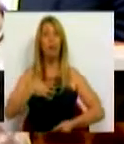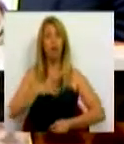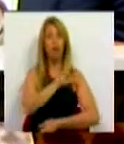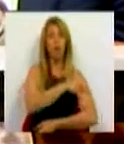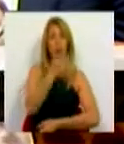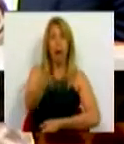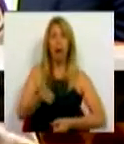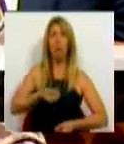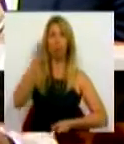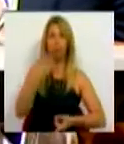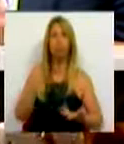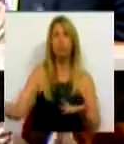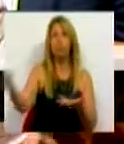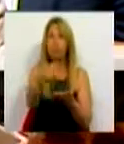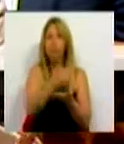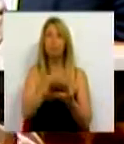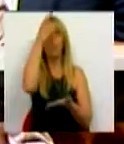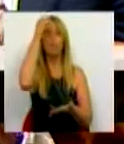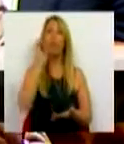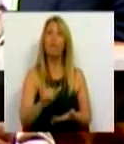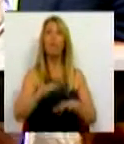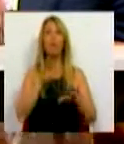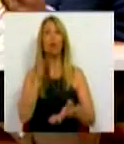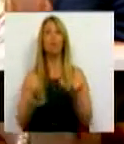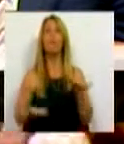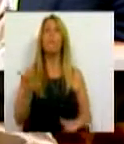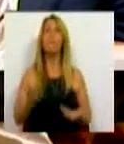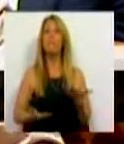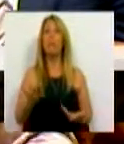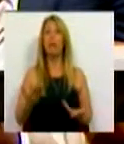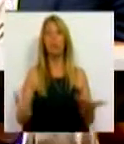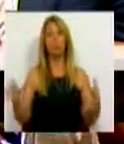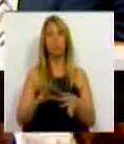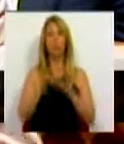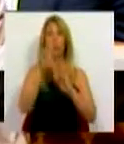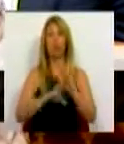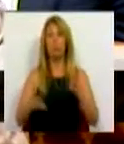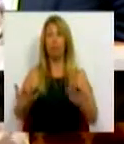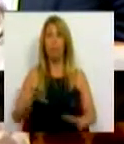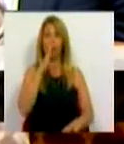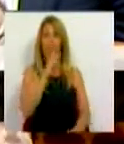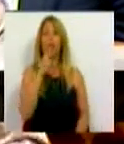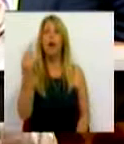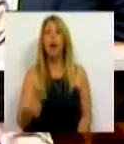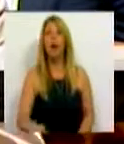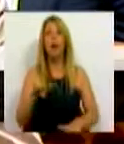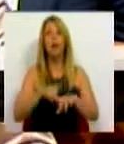competentes, nomeadamente quanto ao balanço que fazem sobre o atual regime que está em vigor